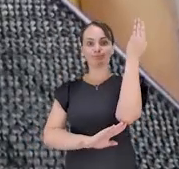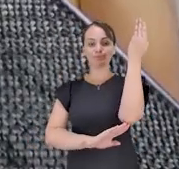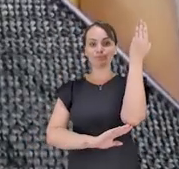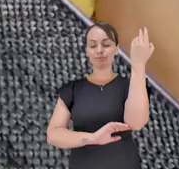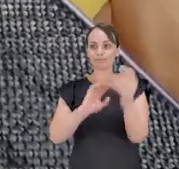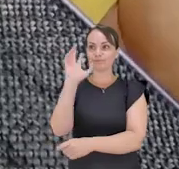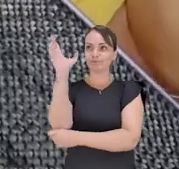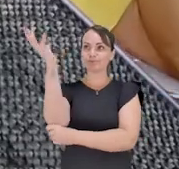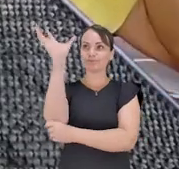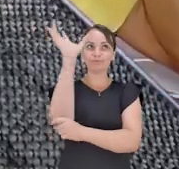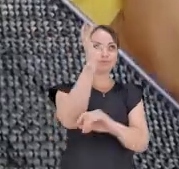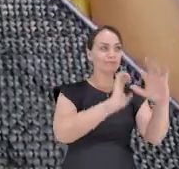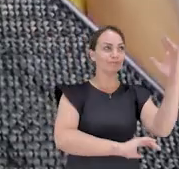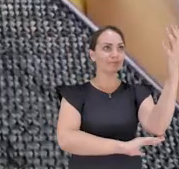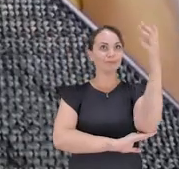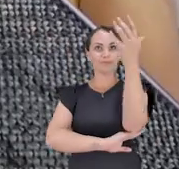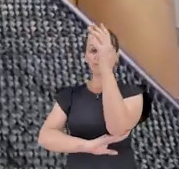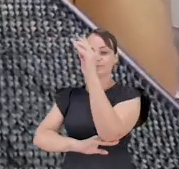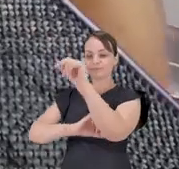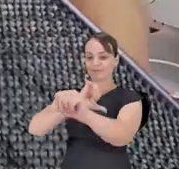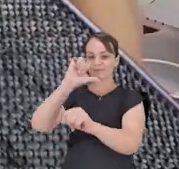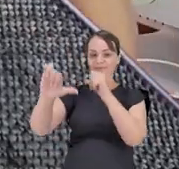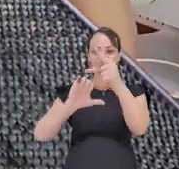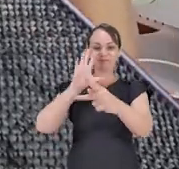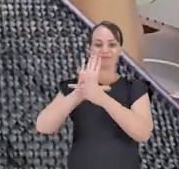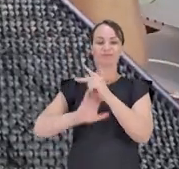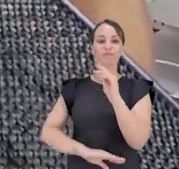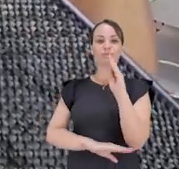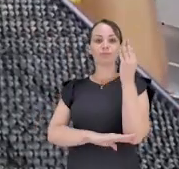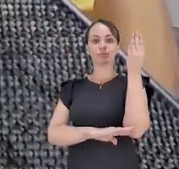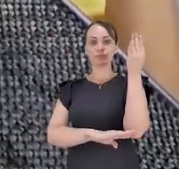Vem da mata madeira.